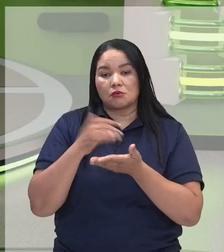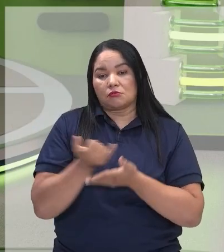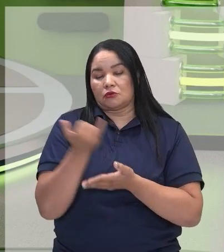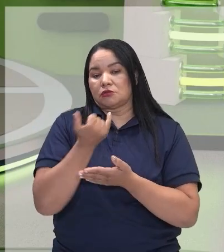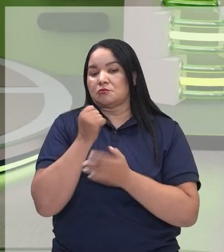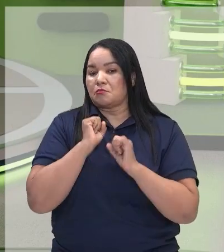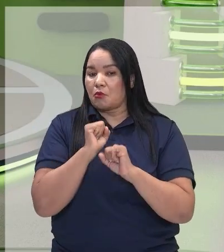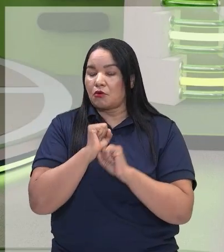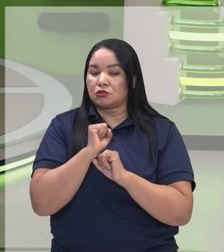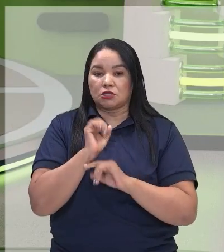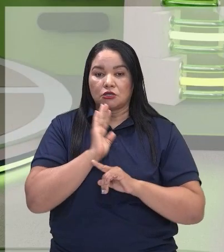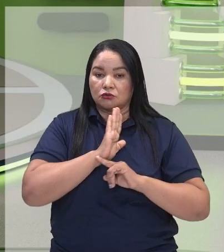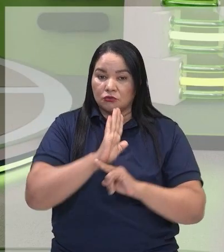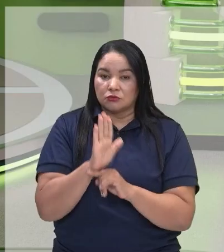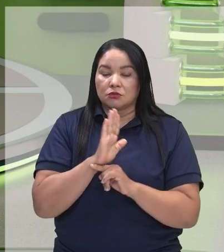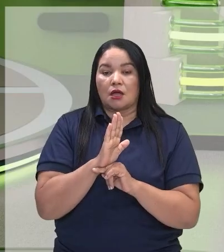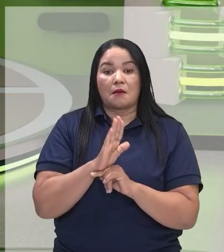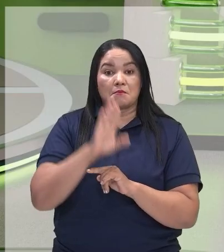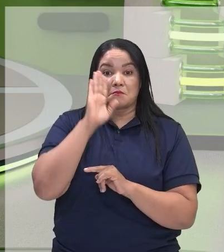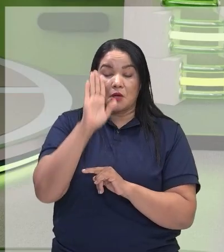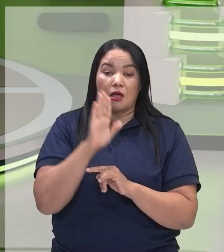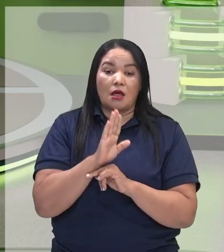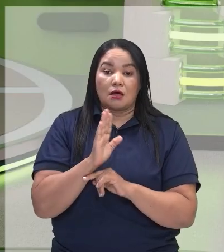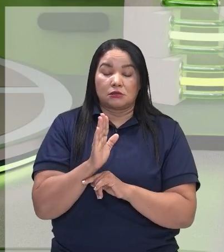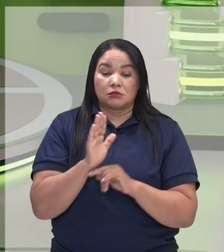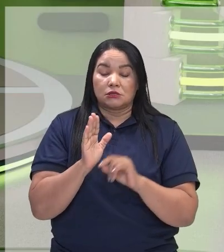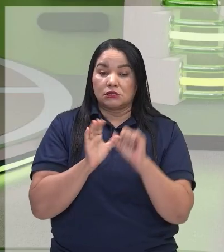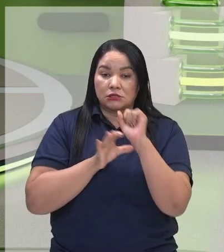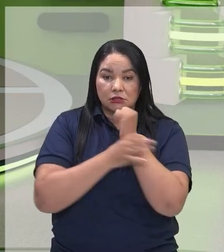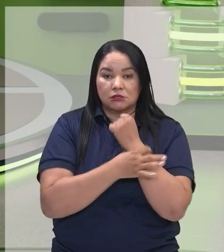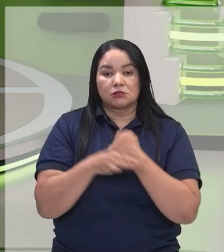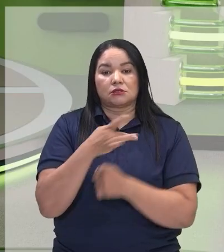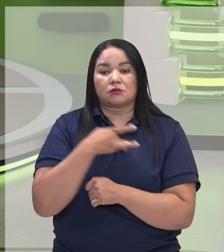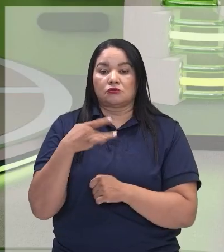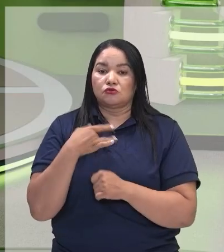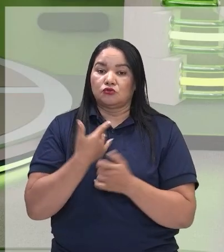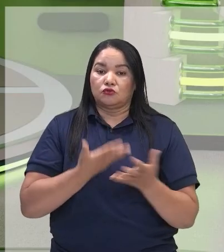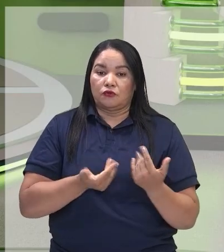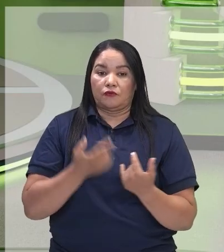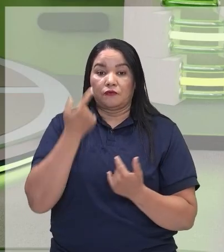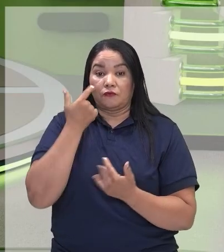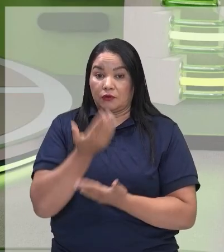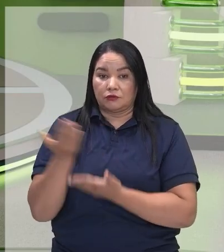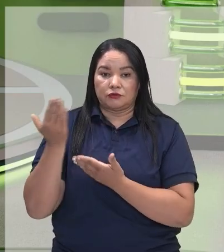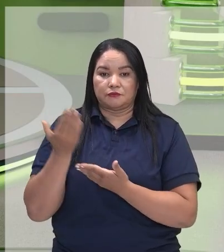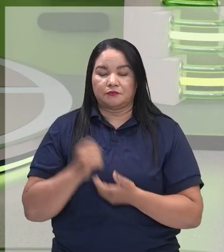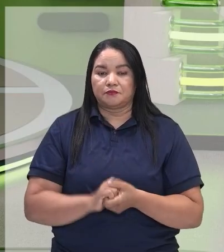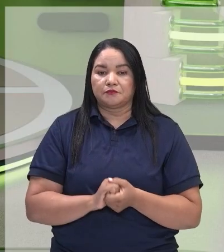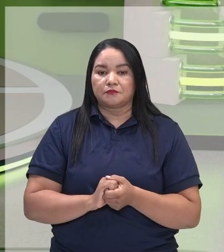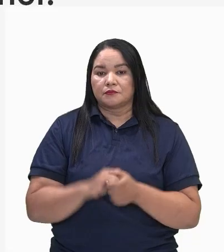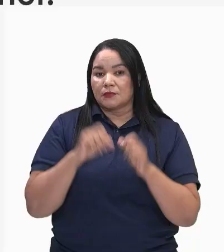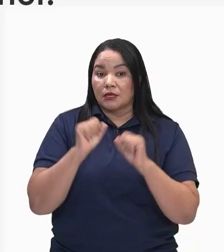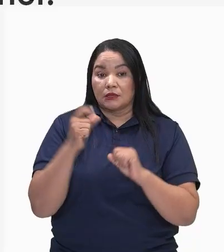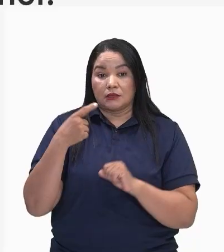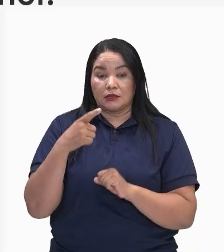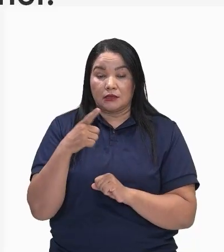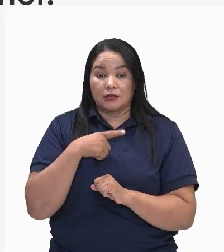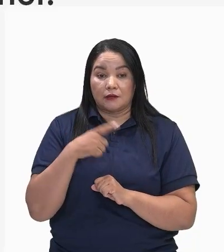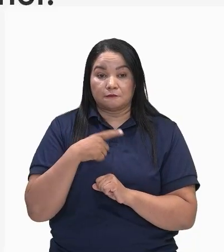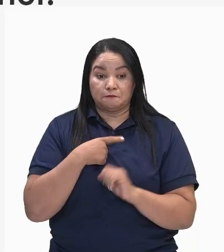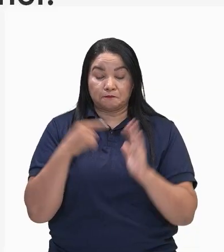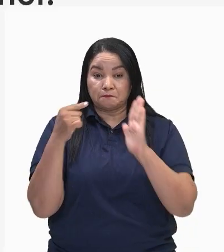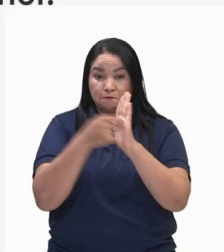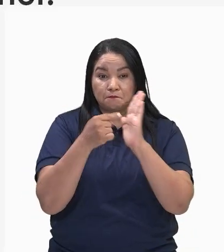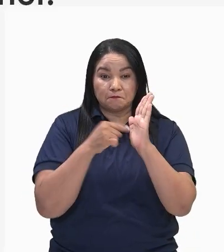aí priorizar a saúde e a segurança dos nossos jovens. Então vamos conferir. Nós temos aí a denúncia, né,